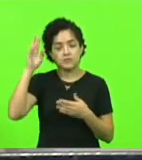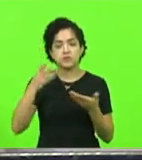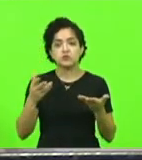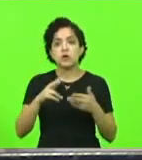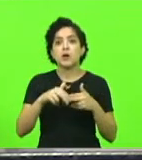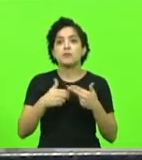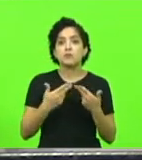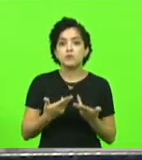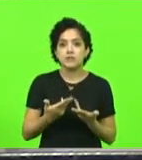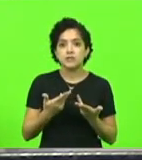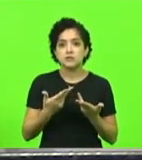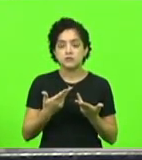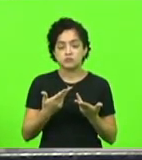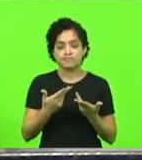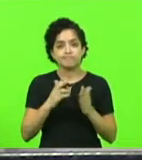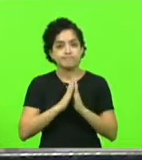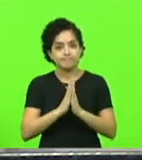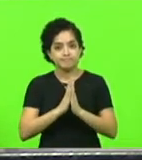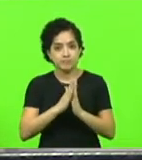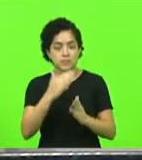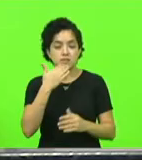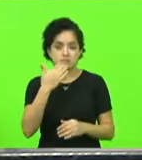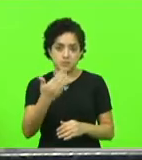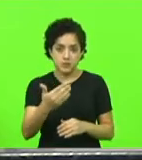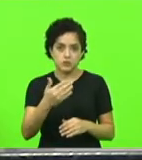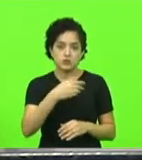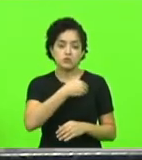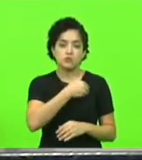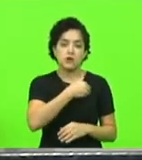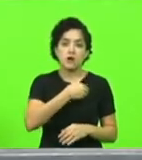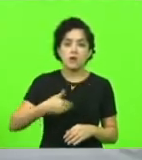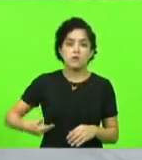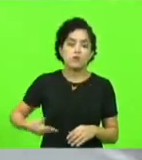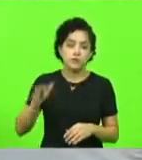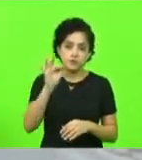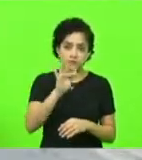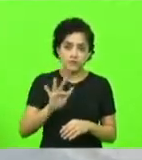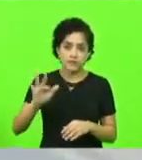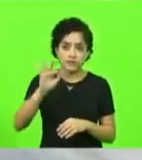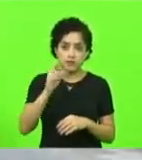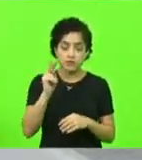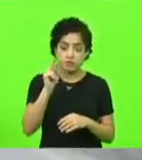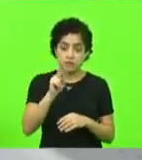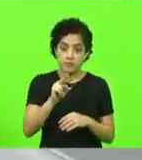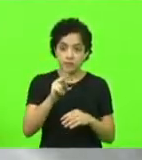isso que a gente está fazendo esse apelo ao governo federal para que olhe e faça a